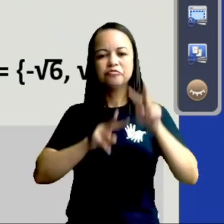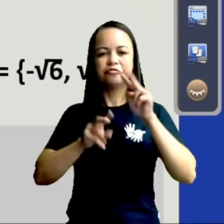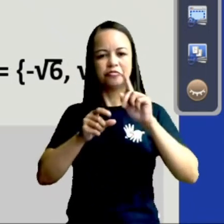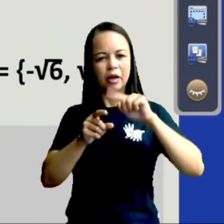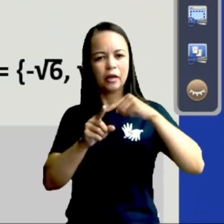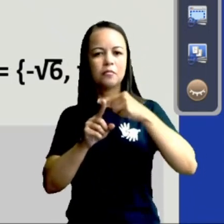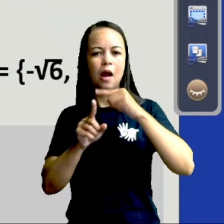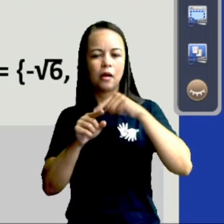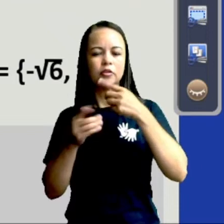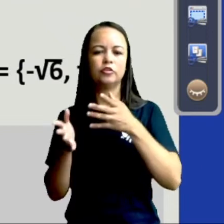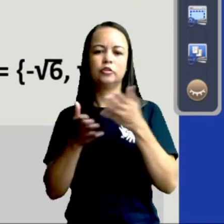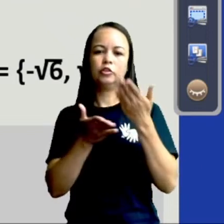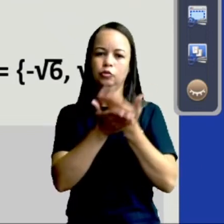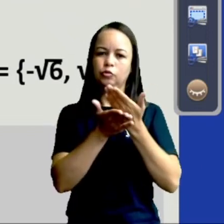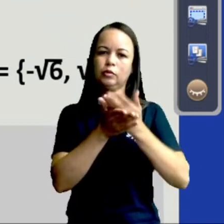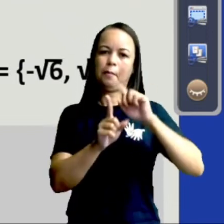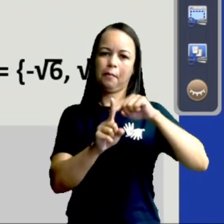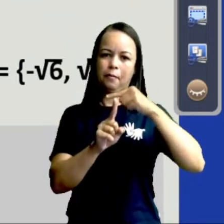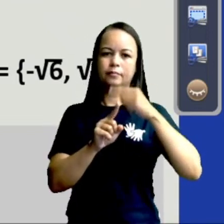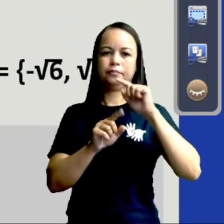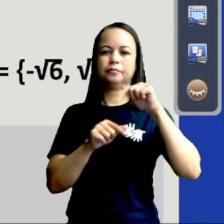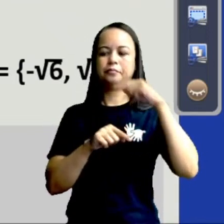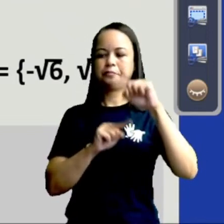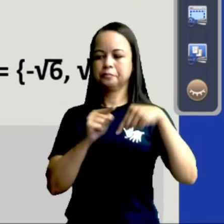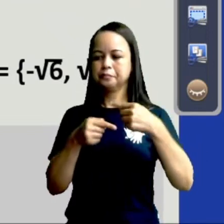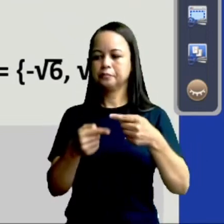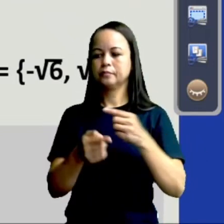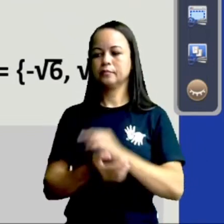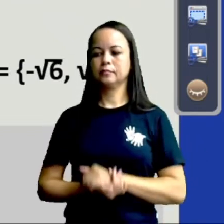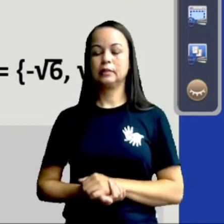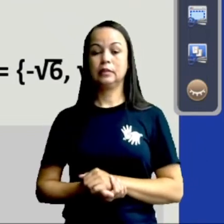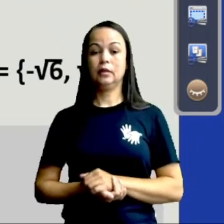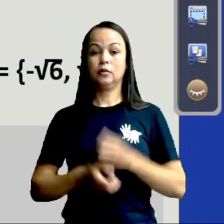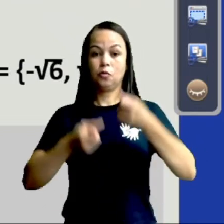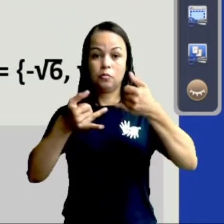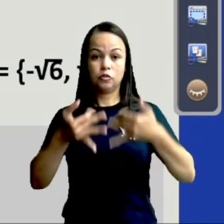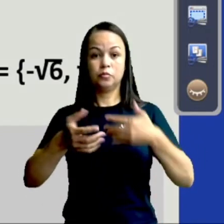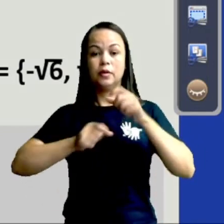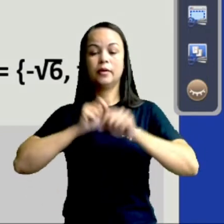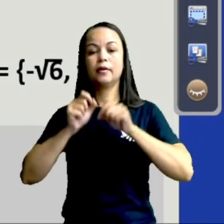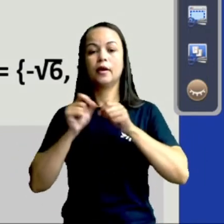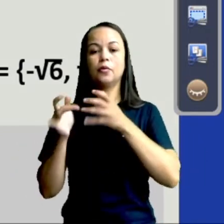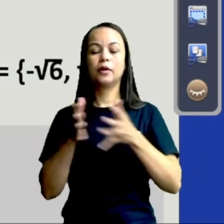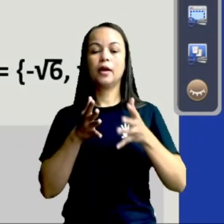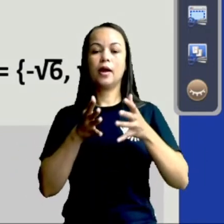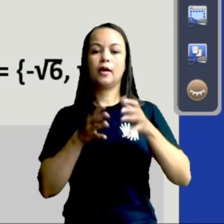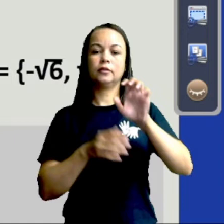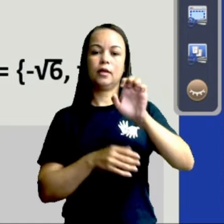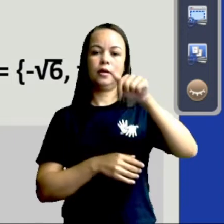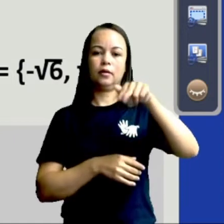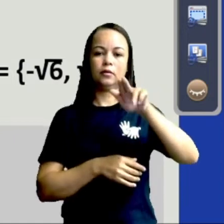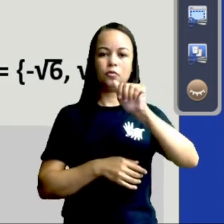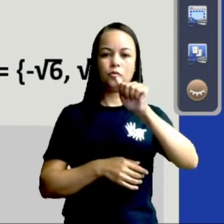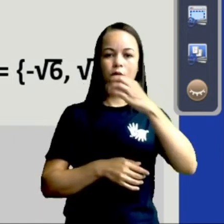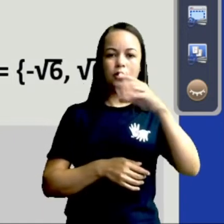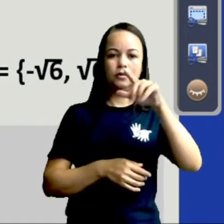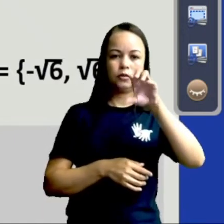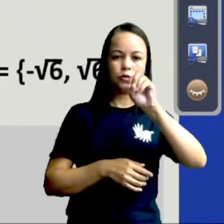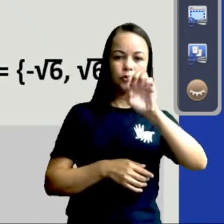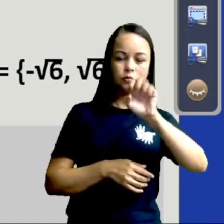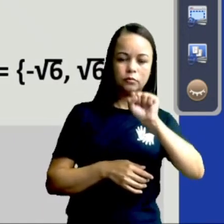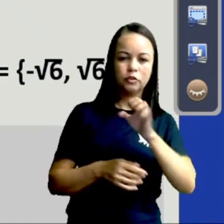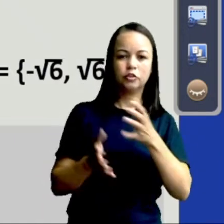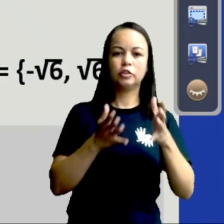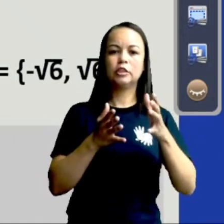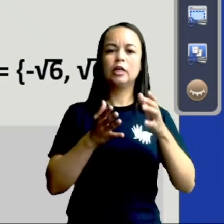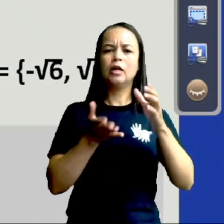estudar mais depois. Então, como eu disse, as equações incompletas, elas são mais rápidas, são mais